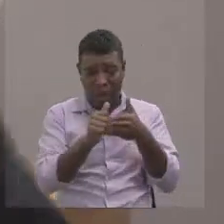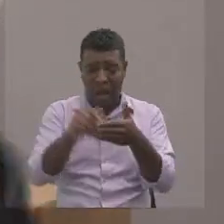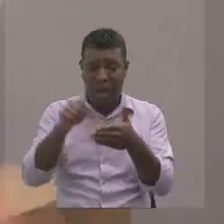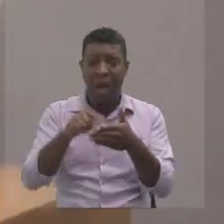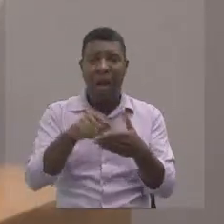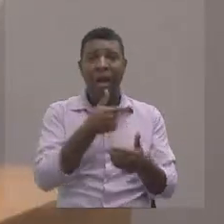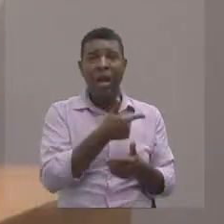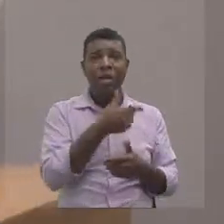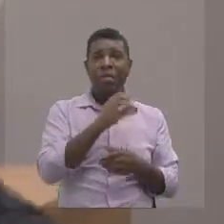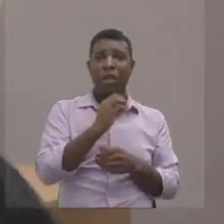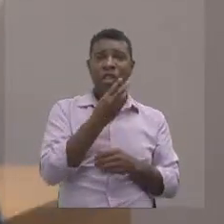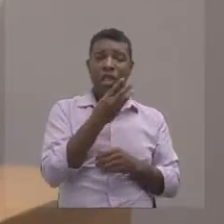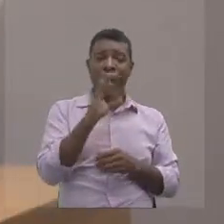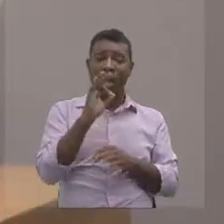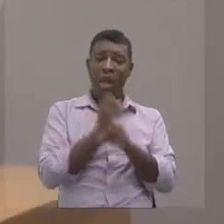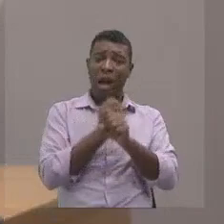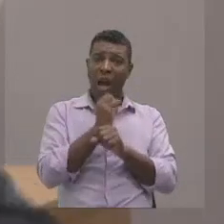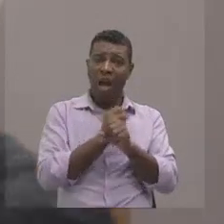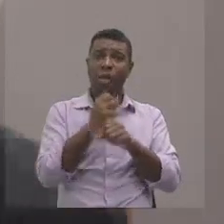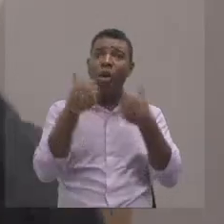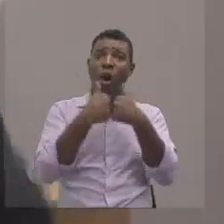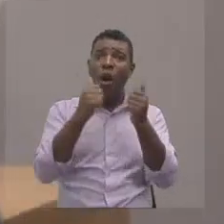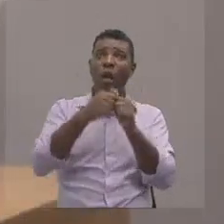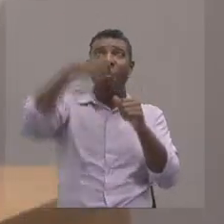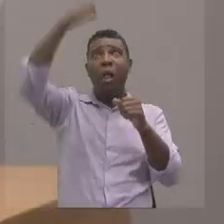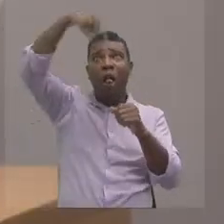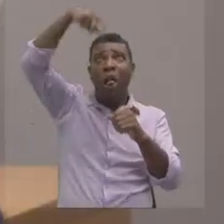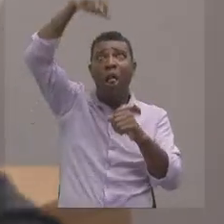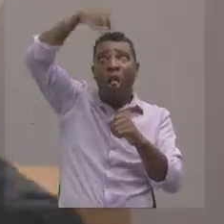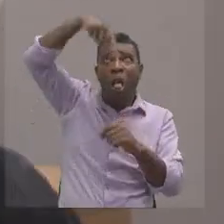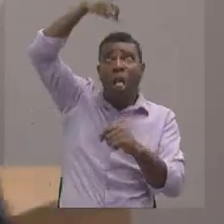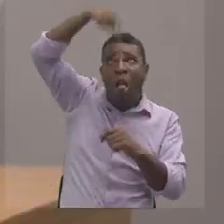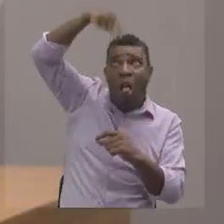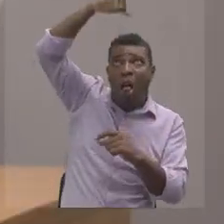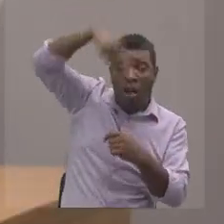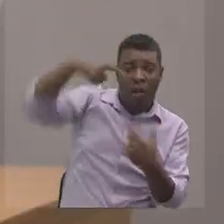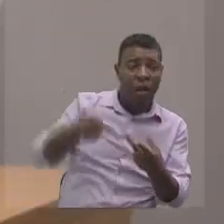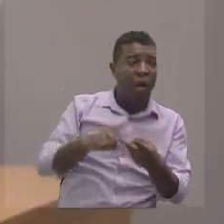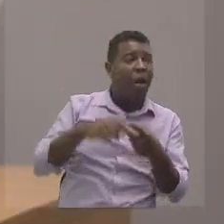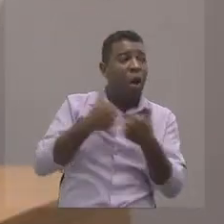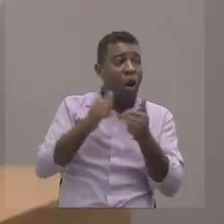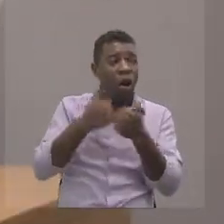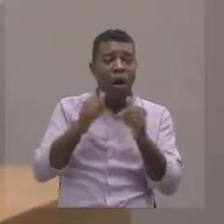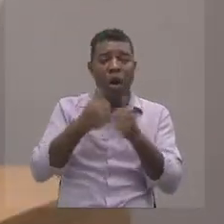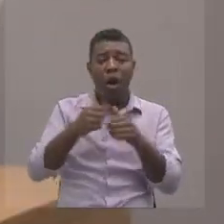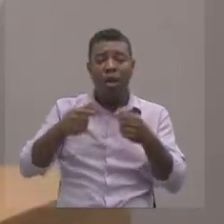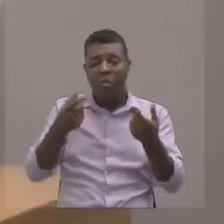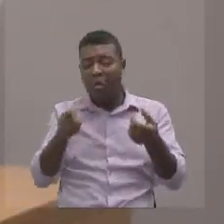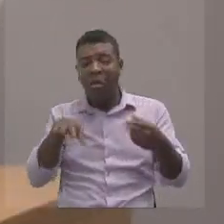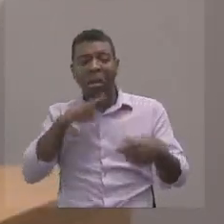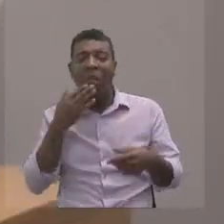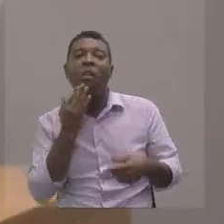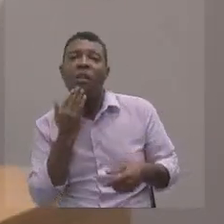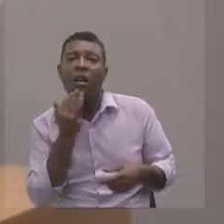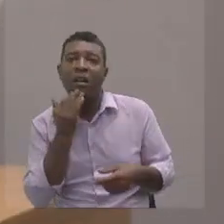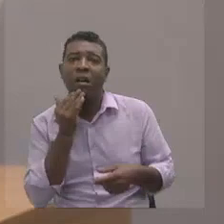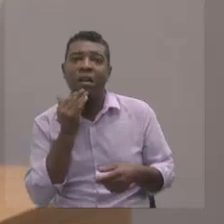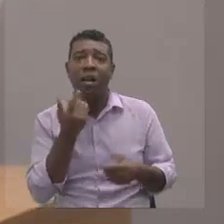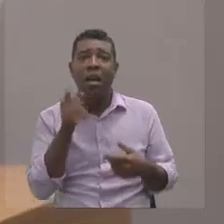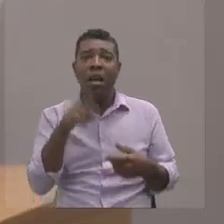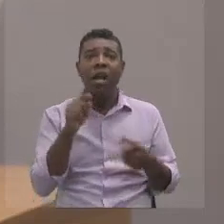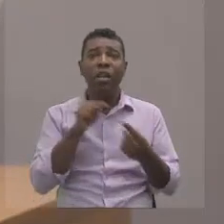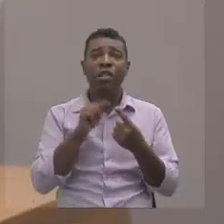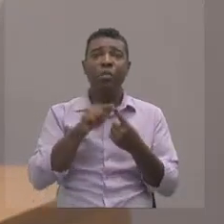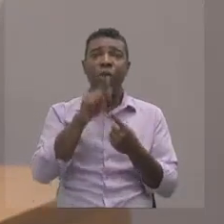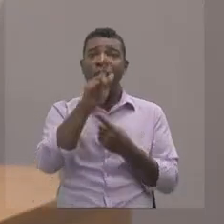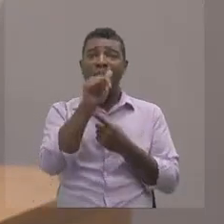20 e 30 anos ônibus com goteira ônibus com acidentes tarifas que chegam até a 17 reais como é o caso